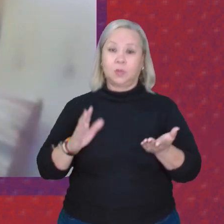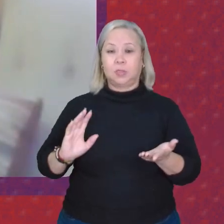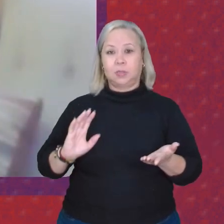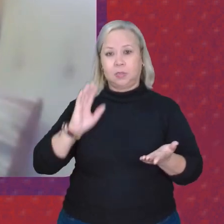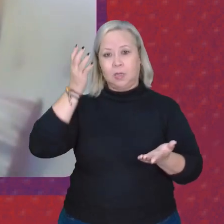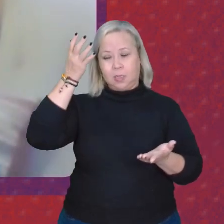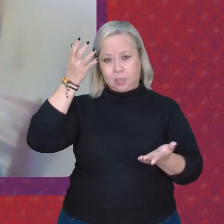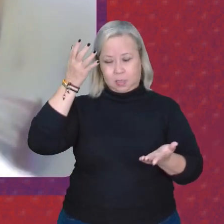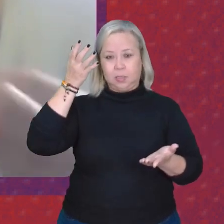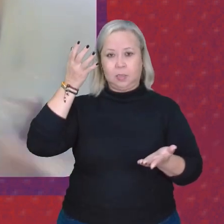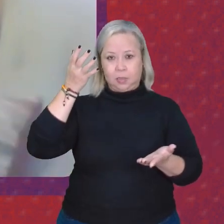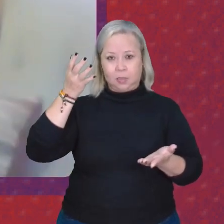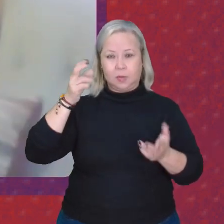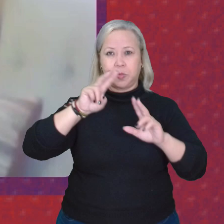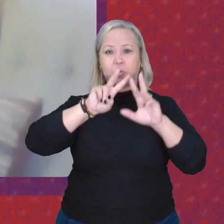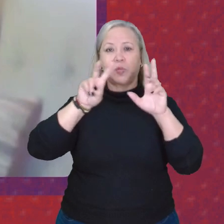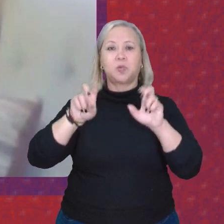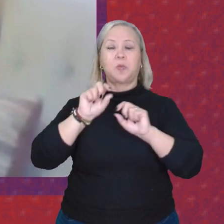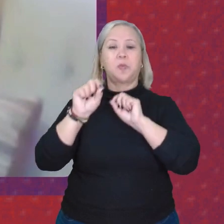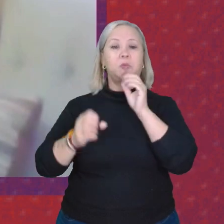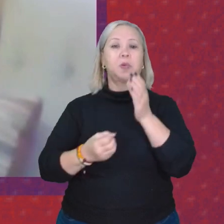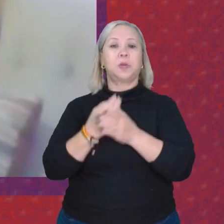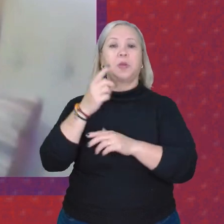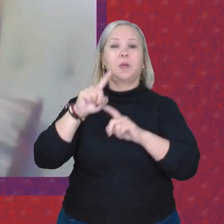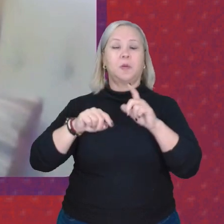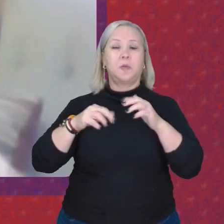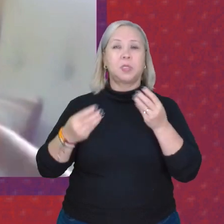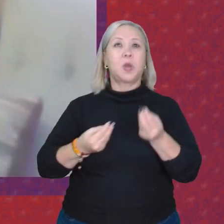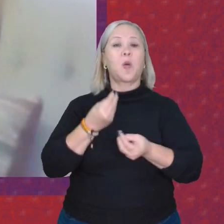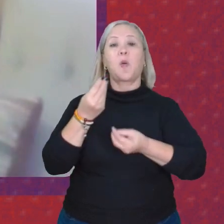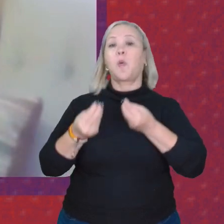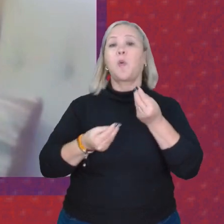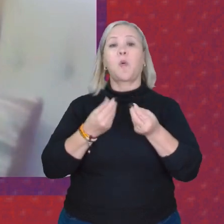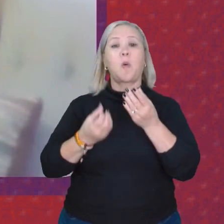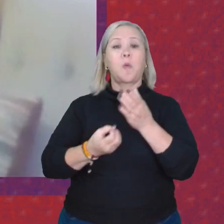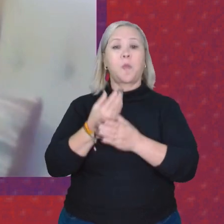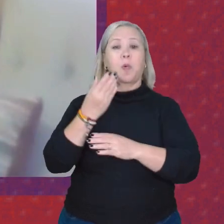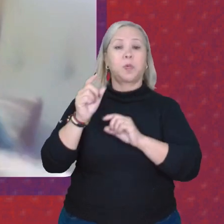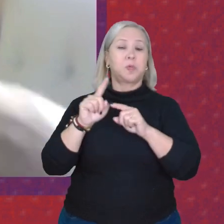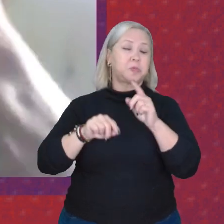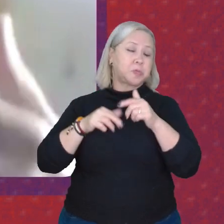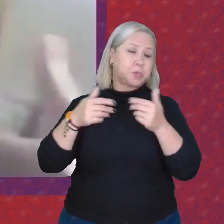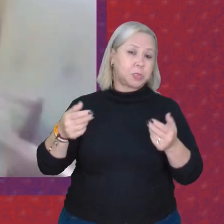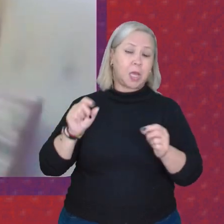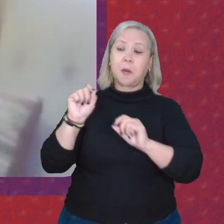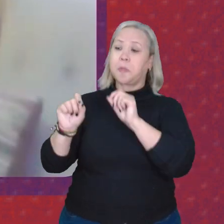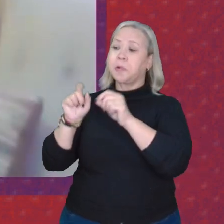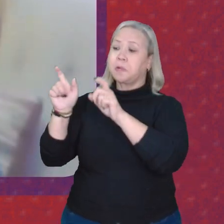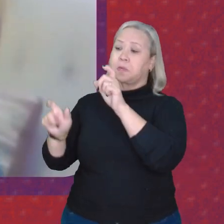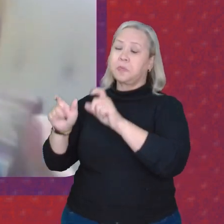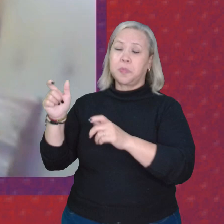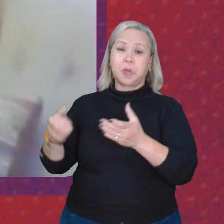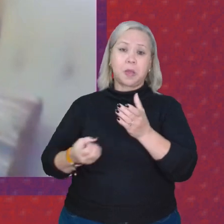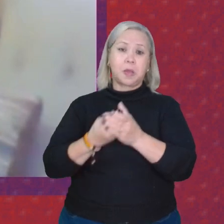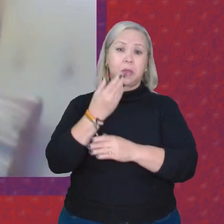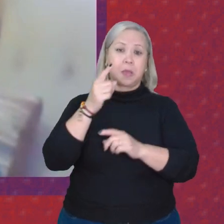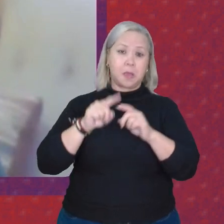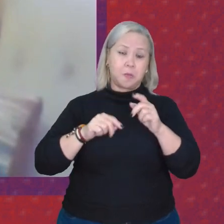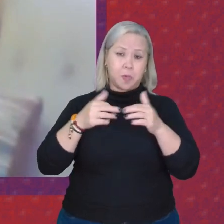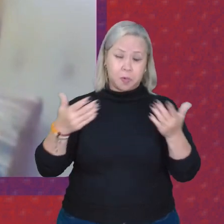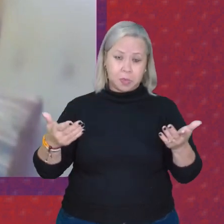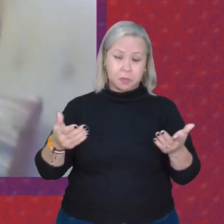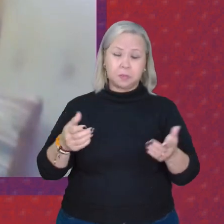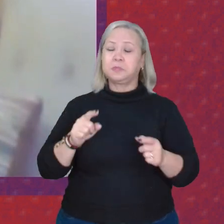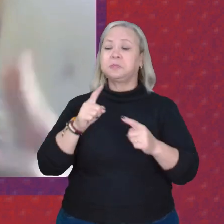decisão sobre o que vai produzir, como produzir, para quem produzir, que tipo de bens e